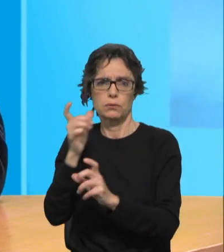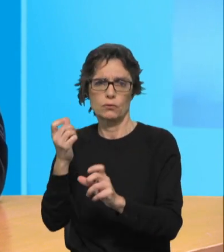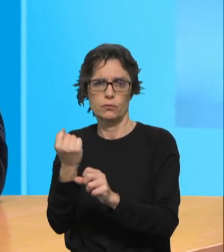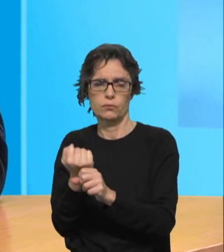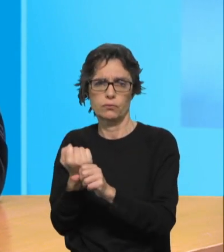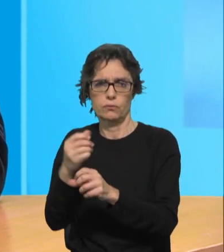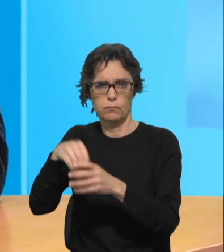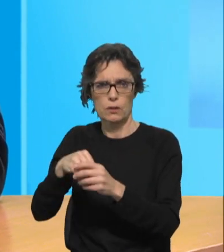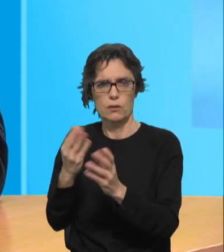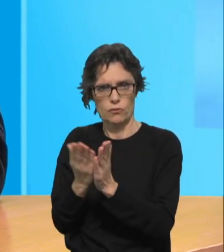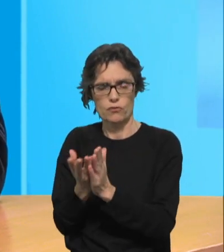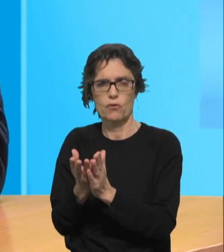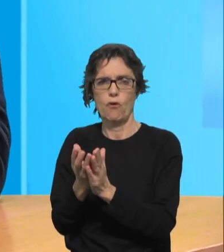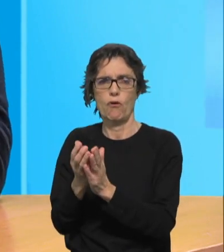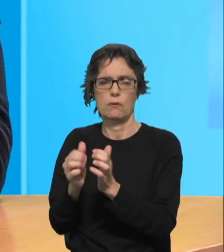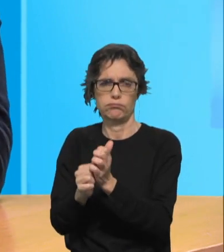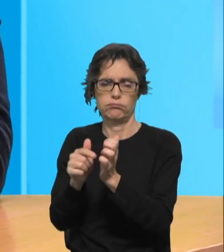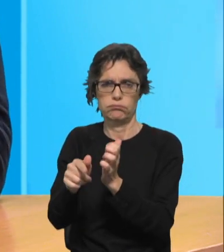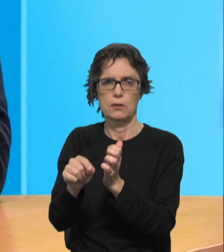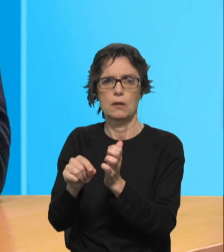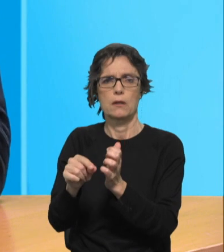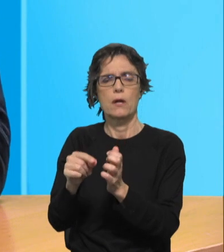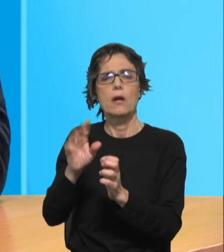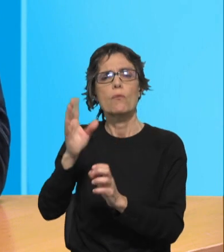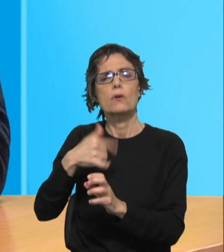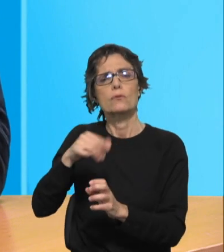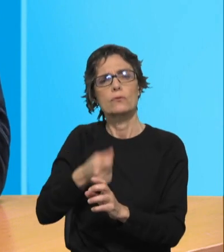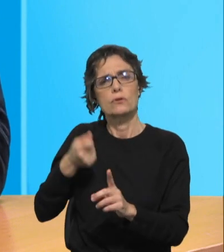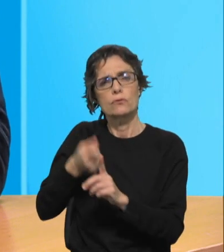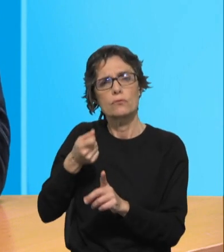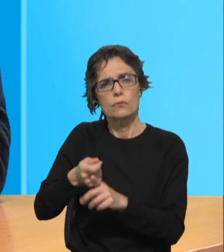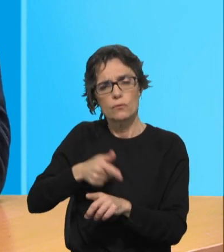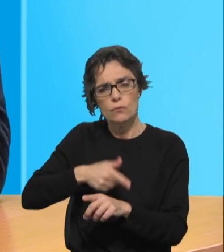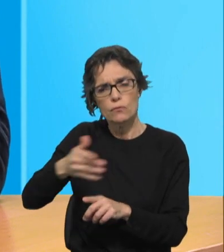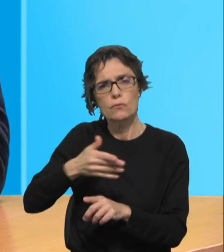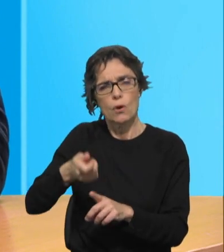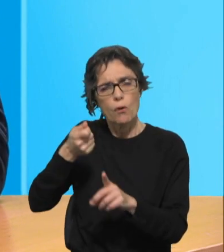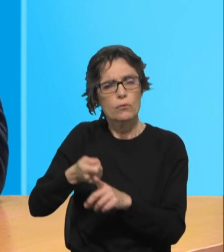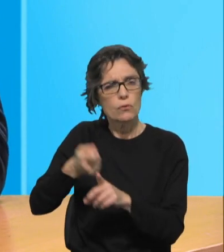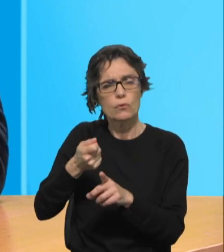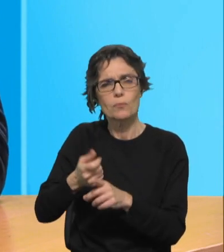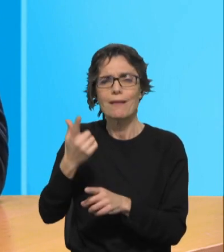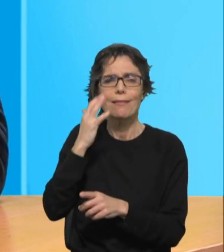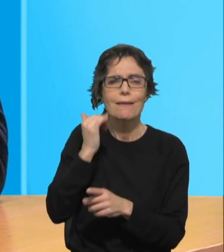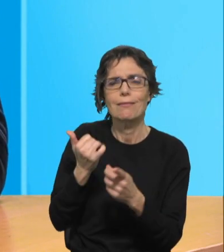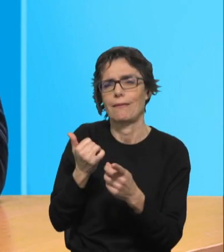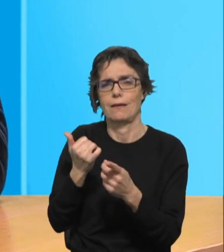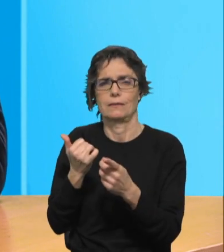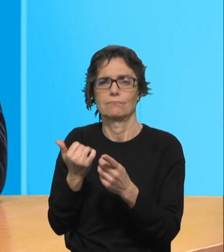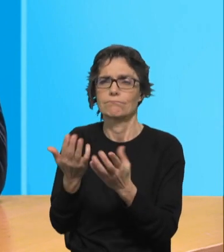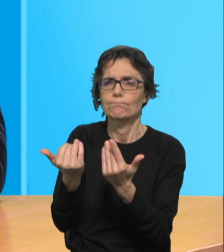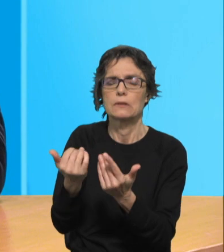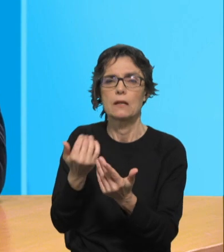trabalhar, e ainda quando se faz a luta para conseguir chegar a alguns resultados, não se